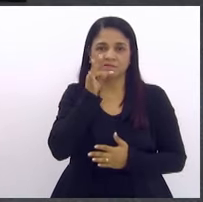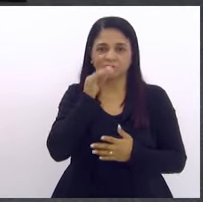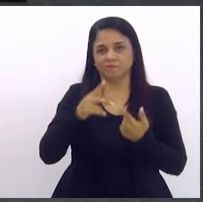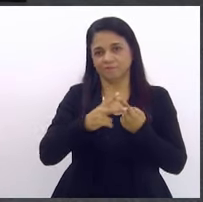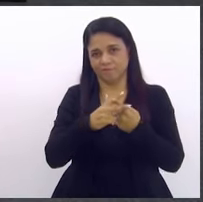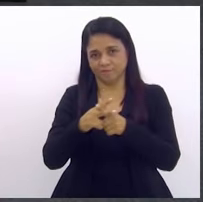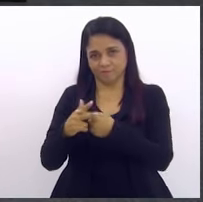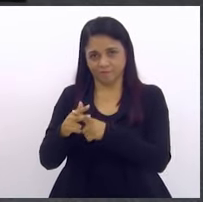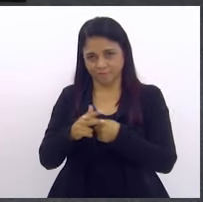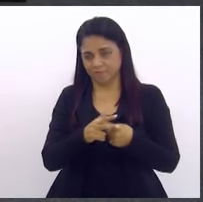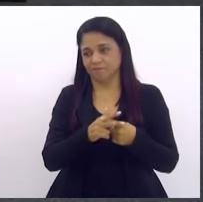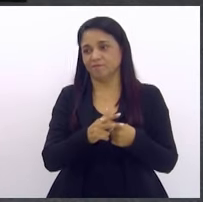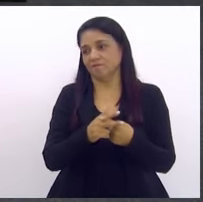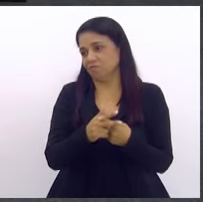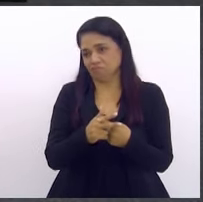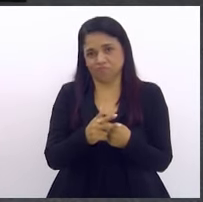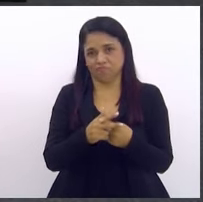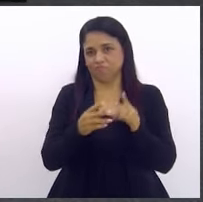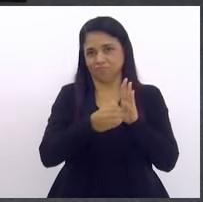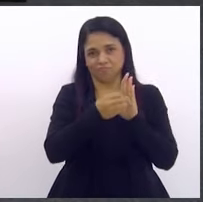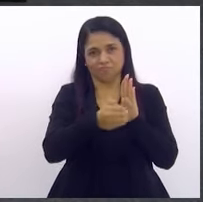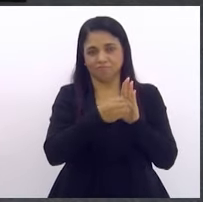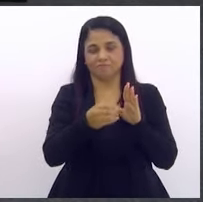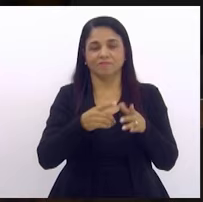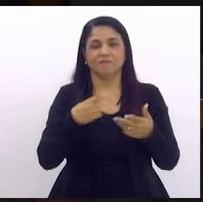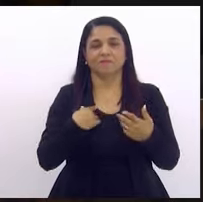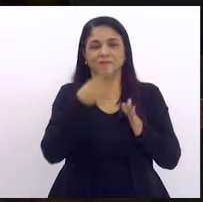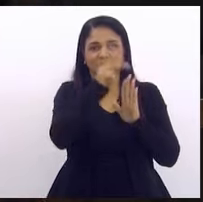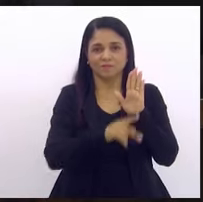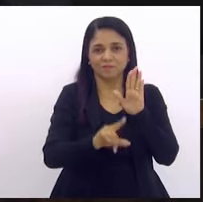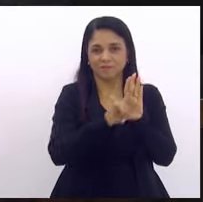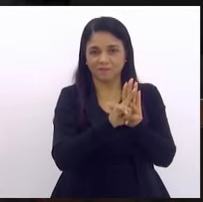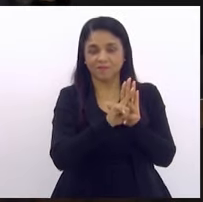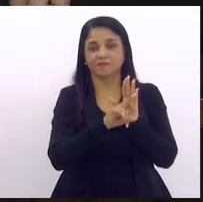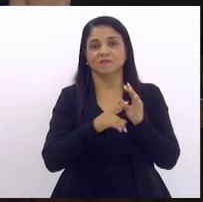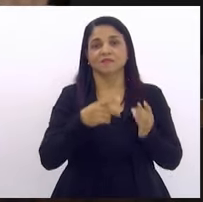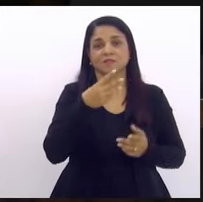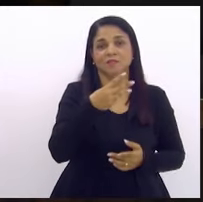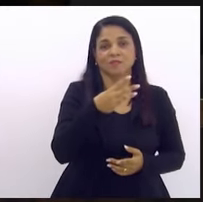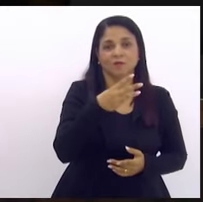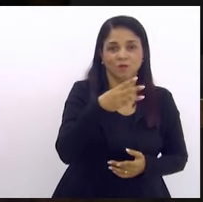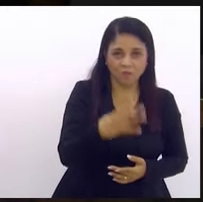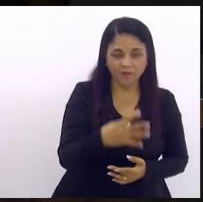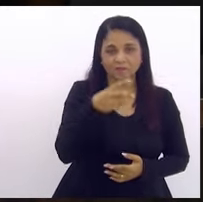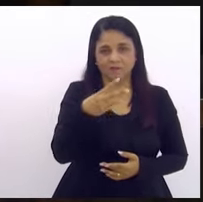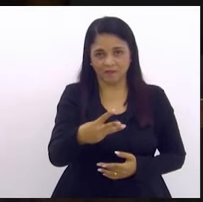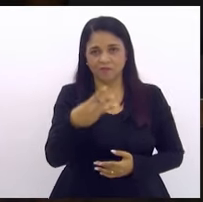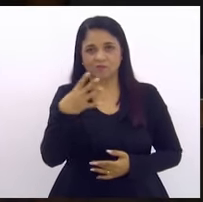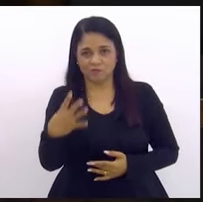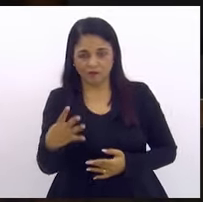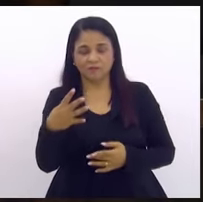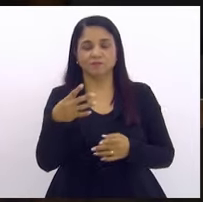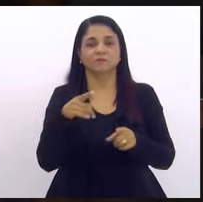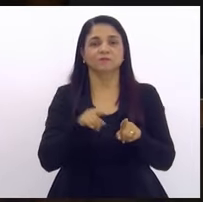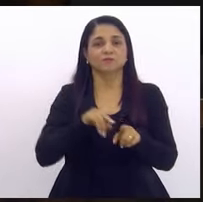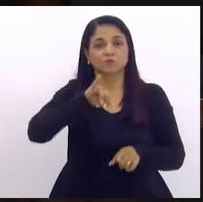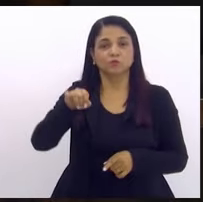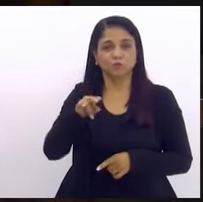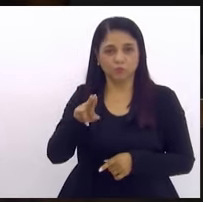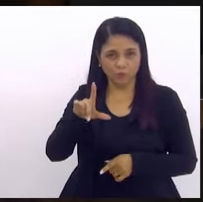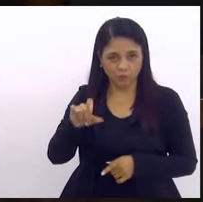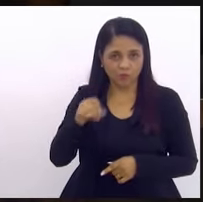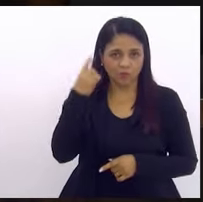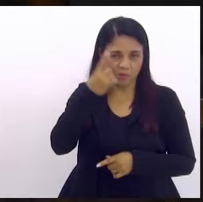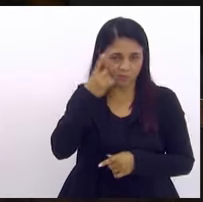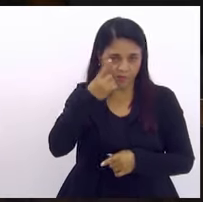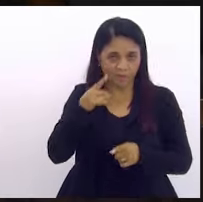Neto. Parecer é pela manutenção, presidente. Veto parcial posto ao projeto de lei número 434/2023, de autoria do deputado Júlio Rocha, que altera